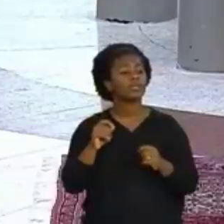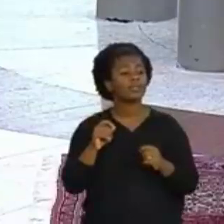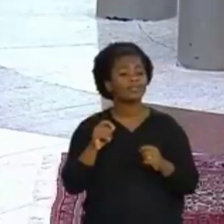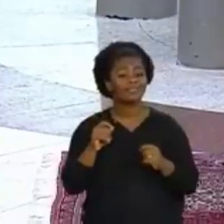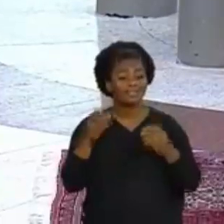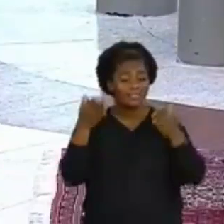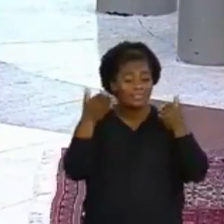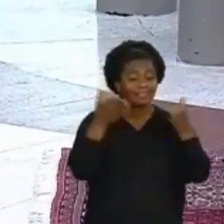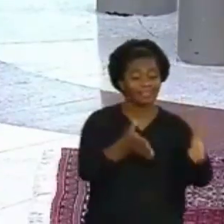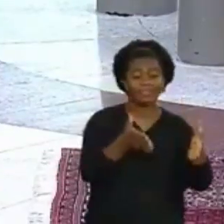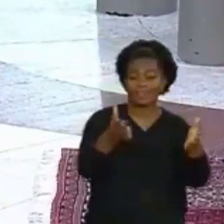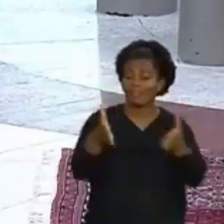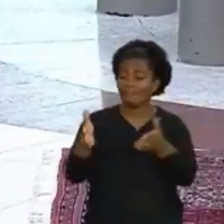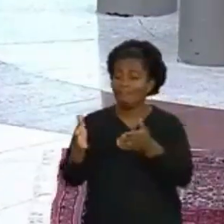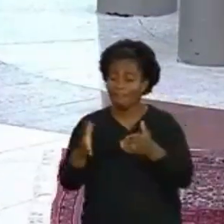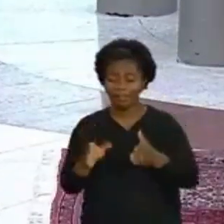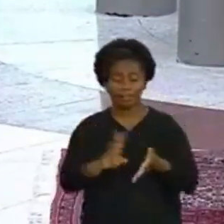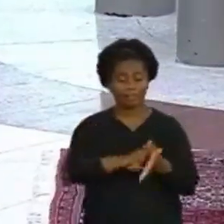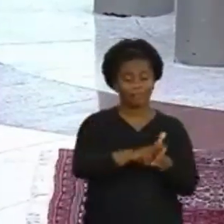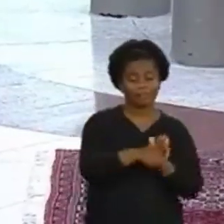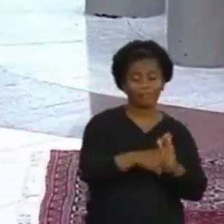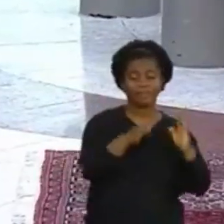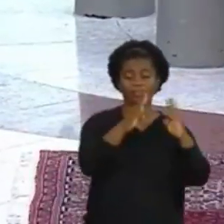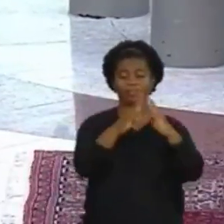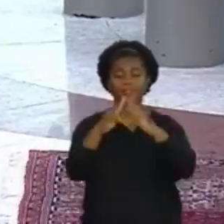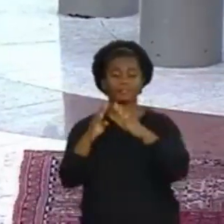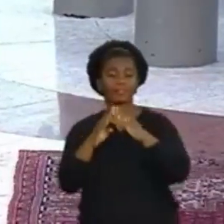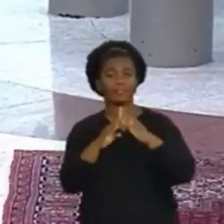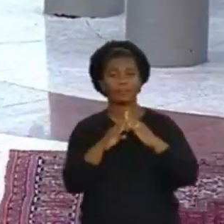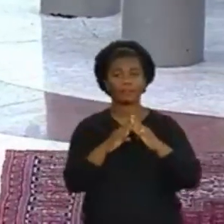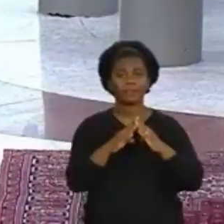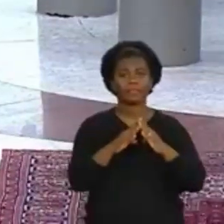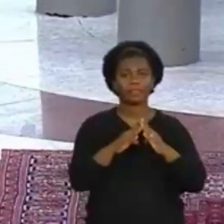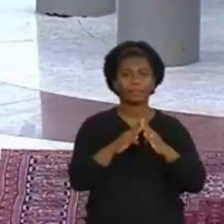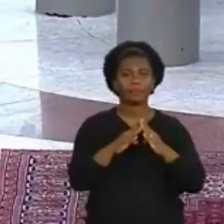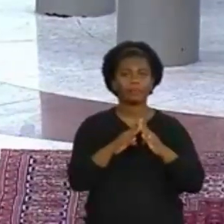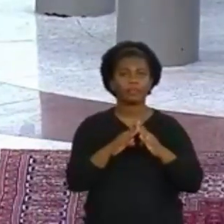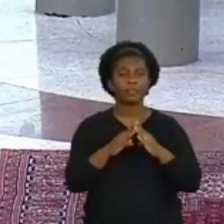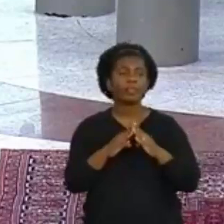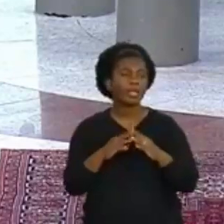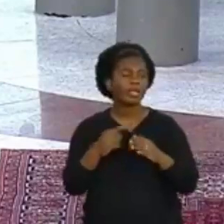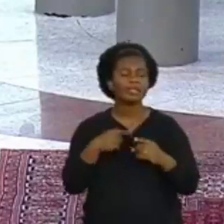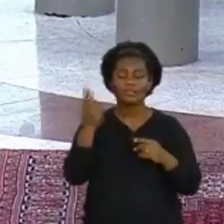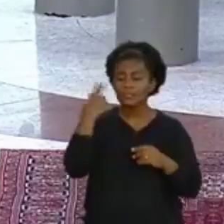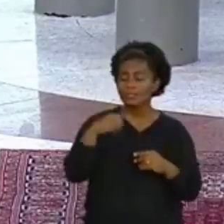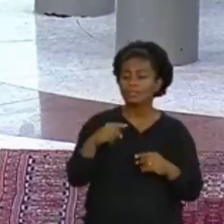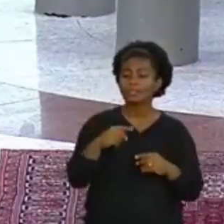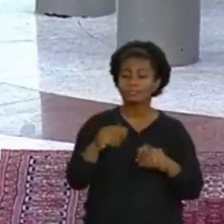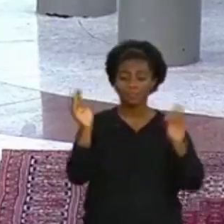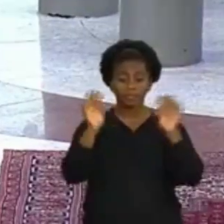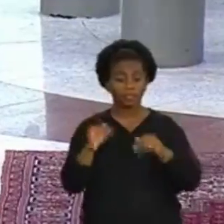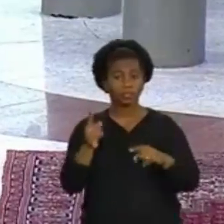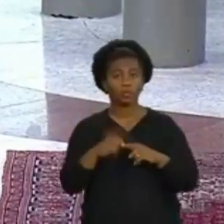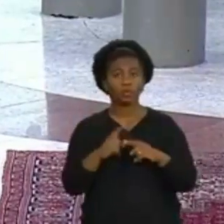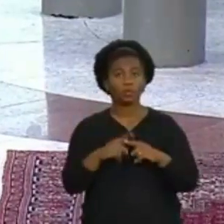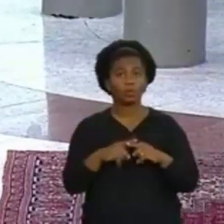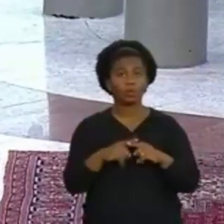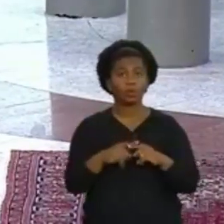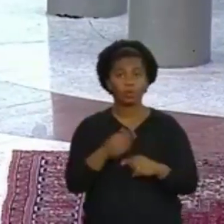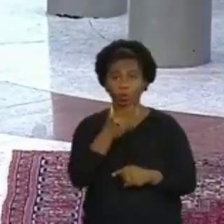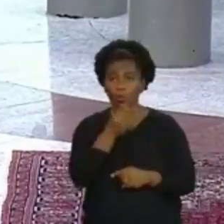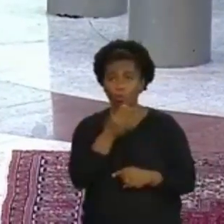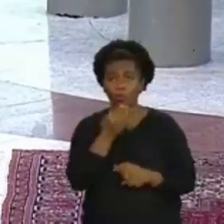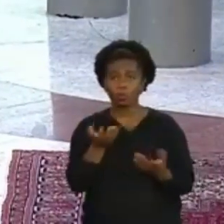gente. Essa semana eu fiquei tão feliz, porque um homem ia se suicidar, e ele já tinha, olha o que estava na casa